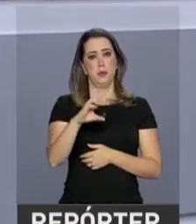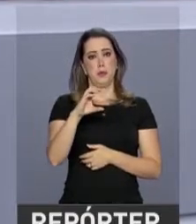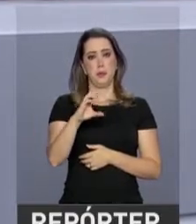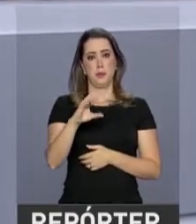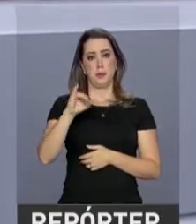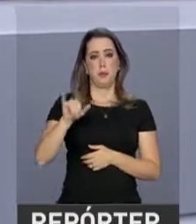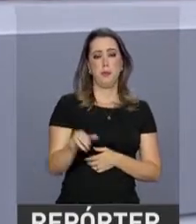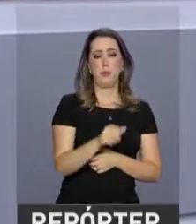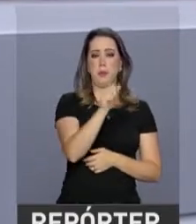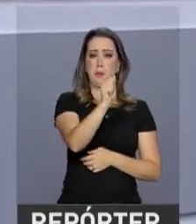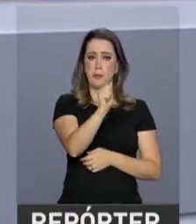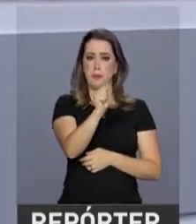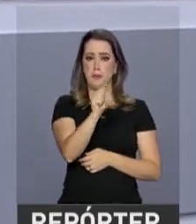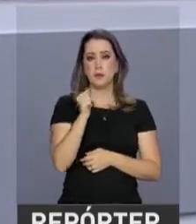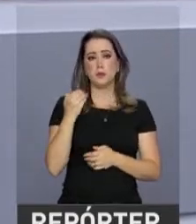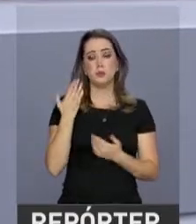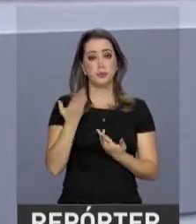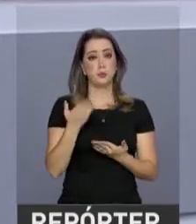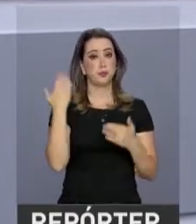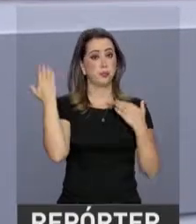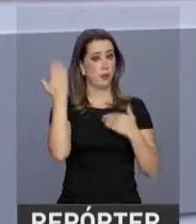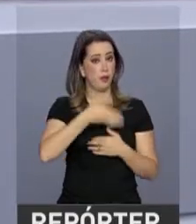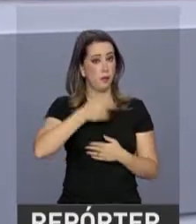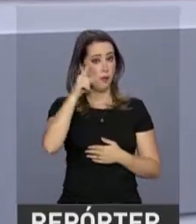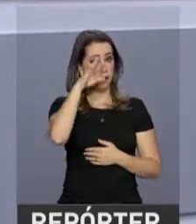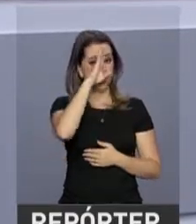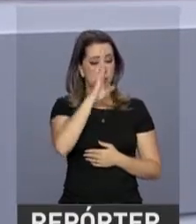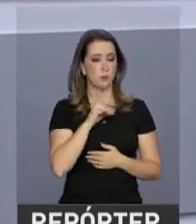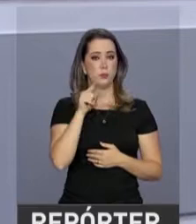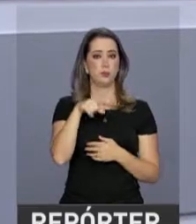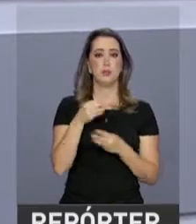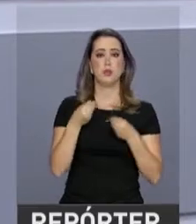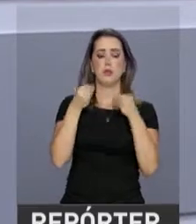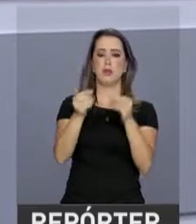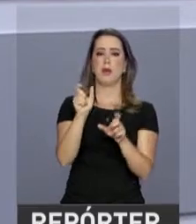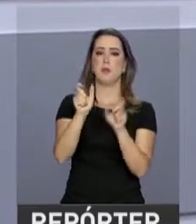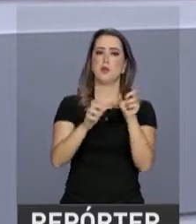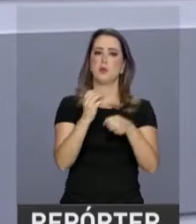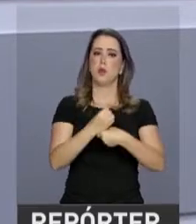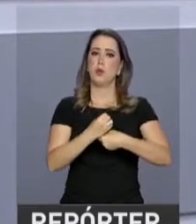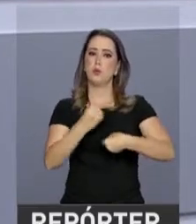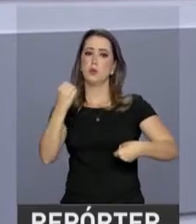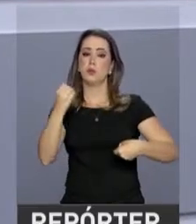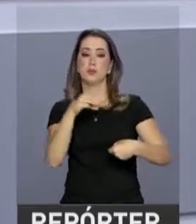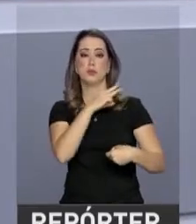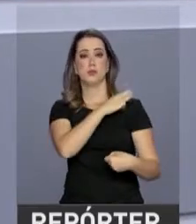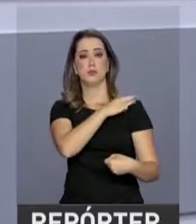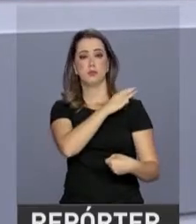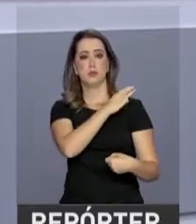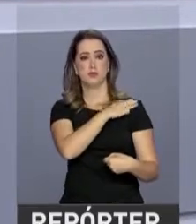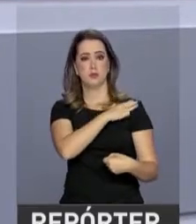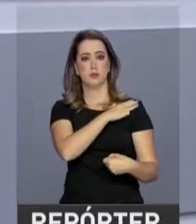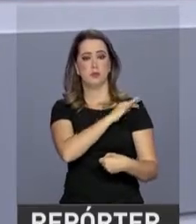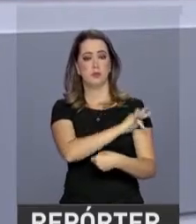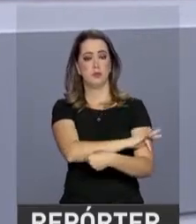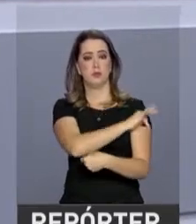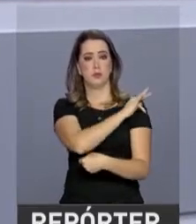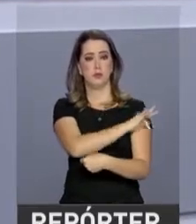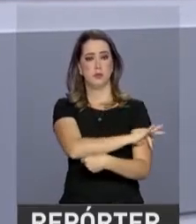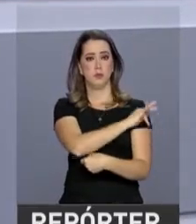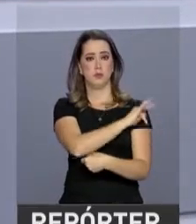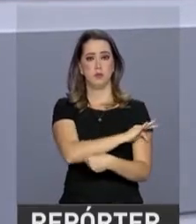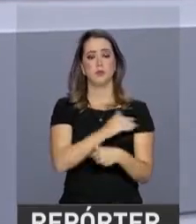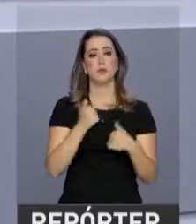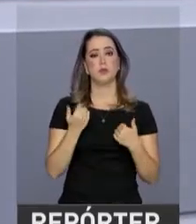competências de jovens e adultos que enseja a prova é gratuita e confere ao participante o certificado de conclusão do ensino